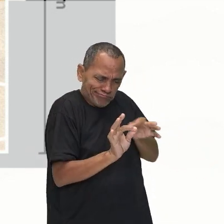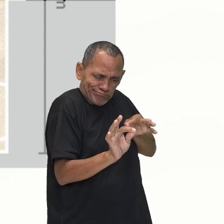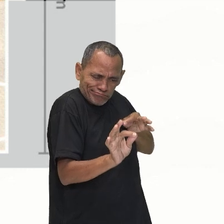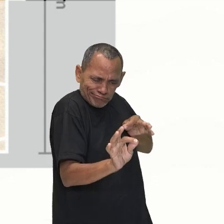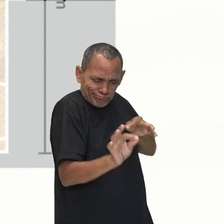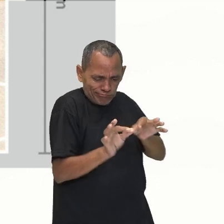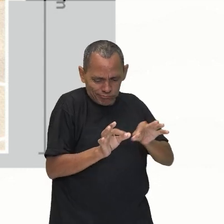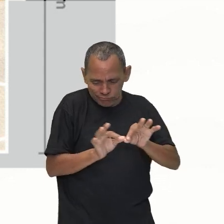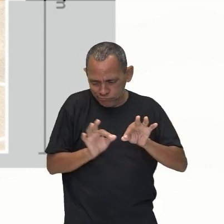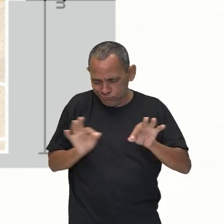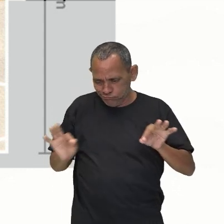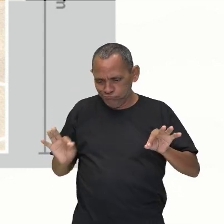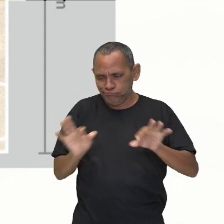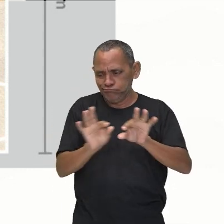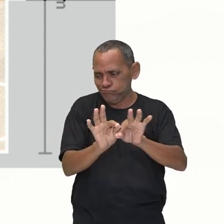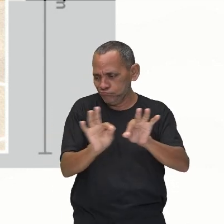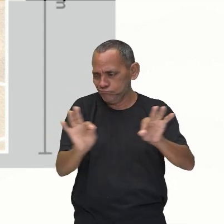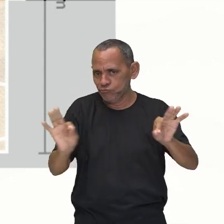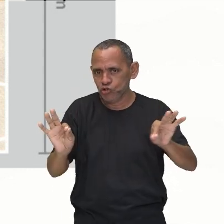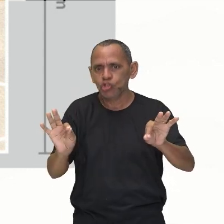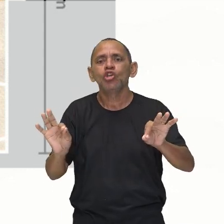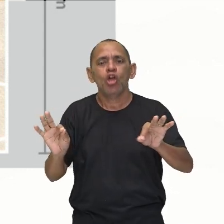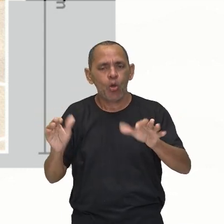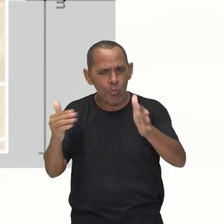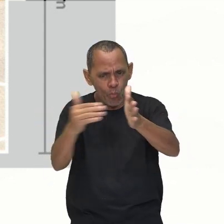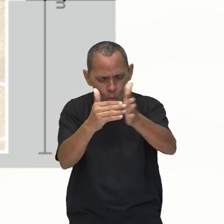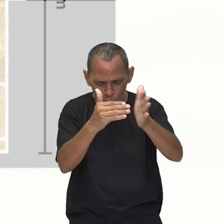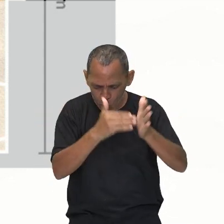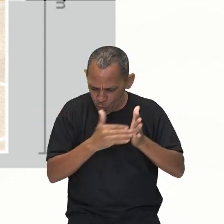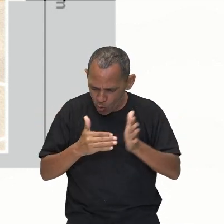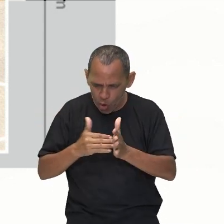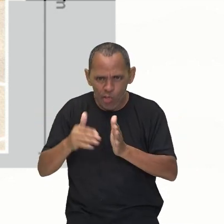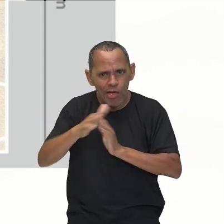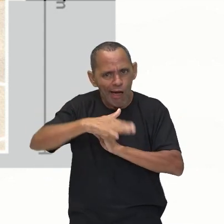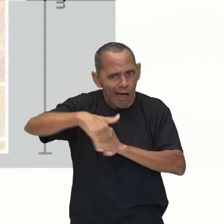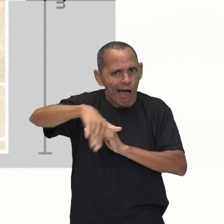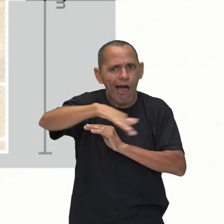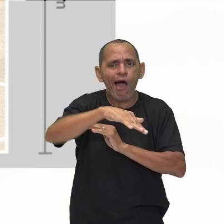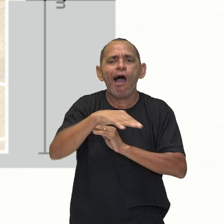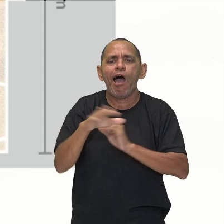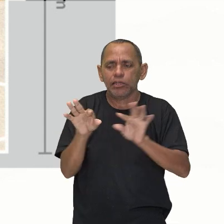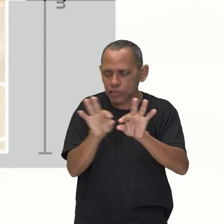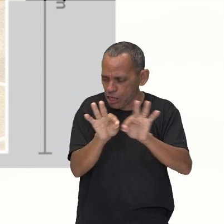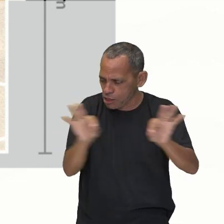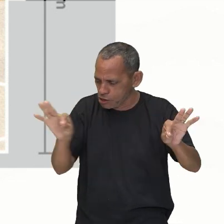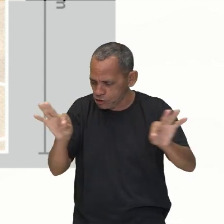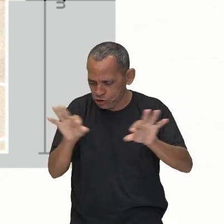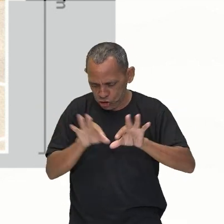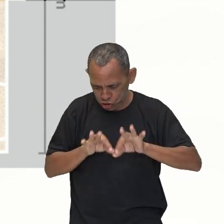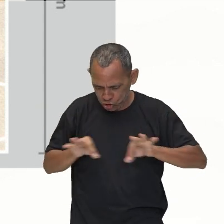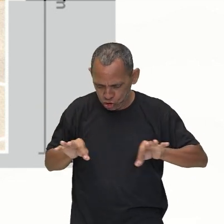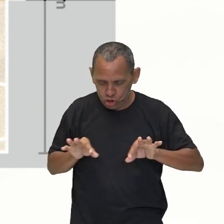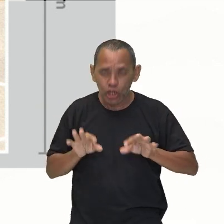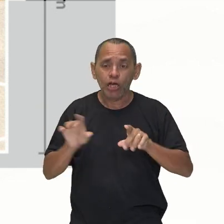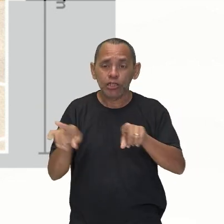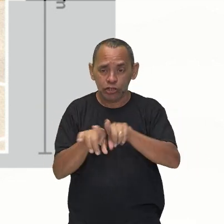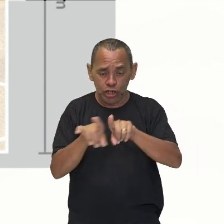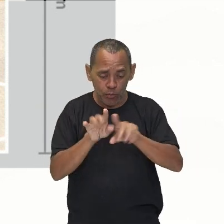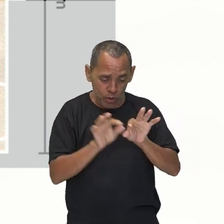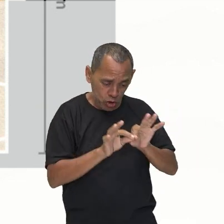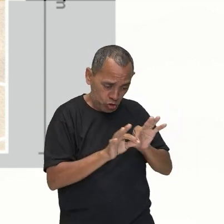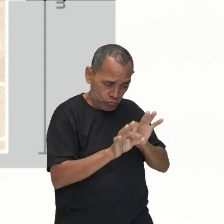fixadas para delimitar aqui as linhas laterais e também a linha de